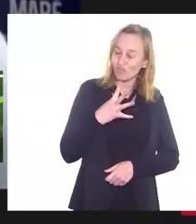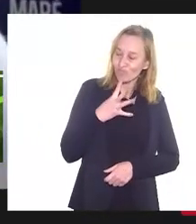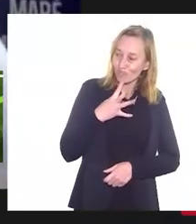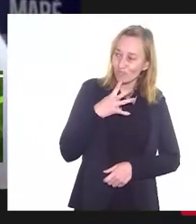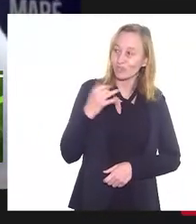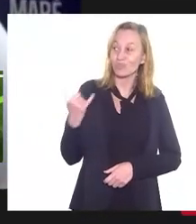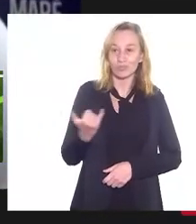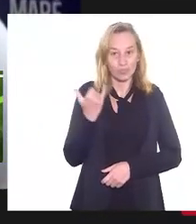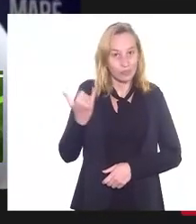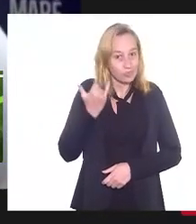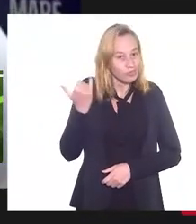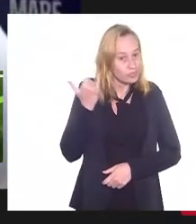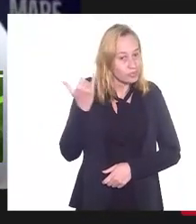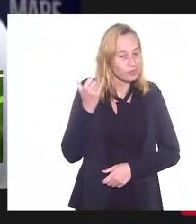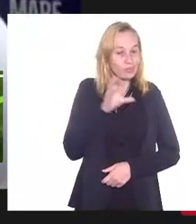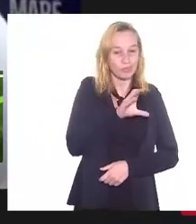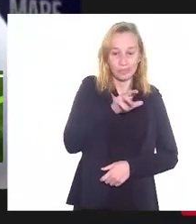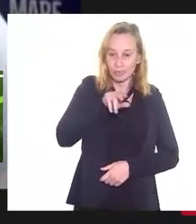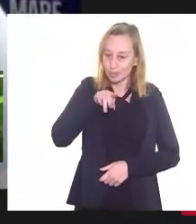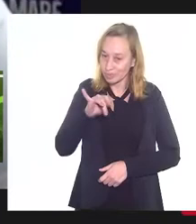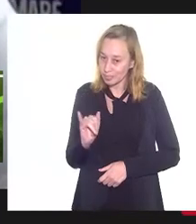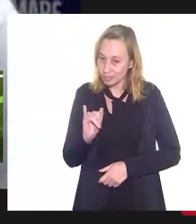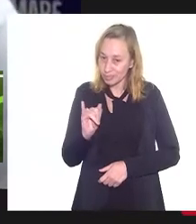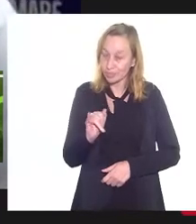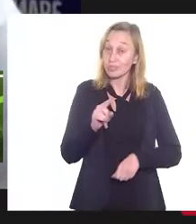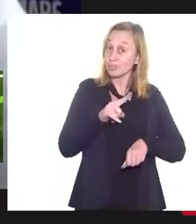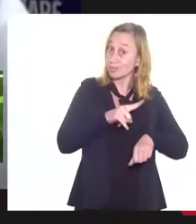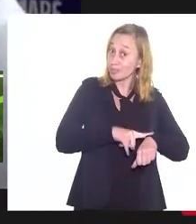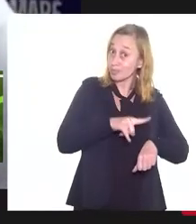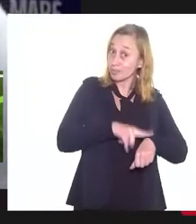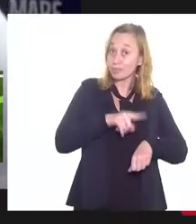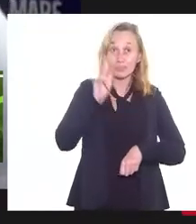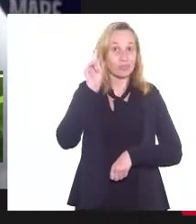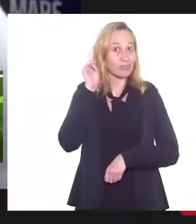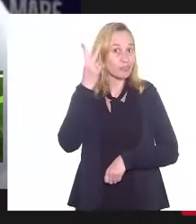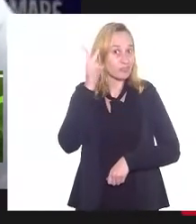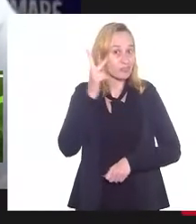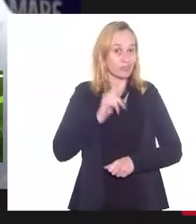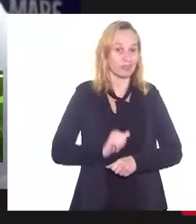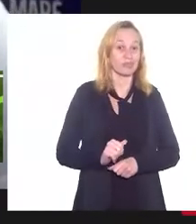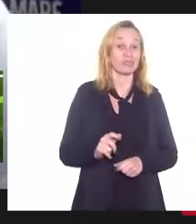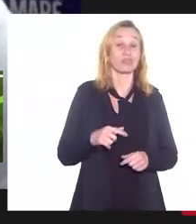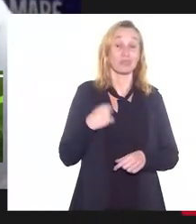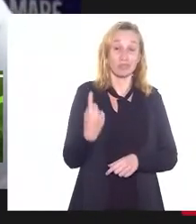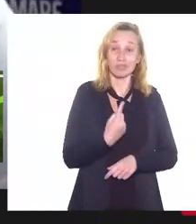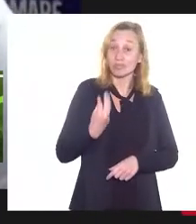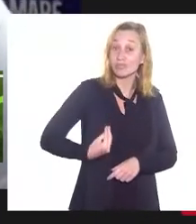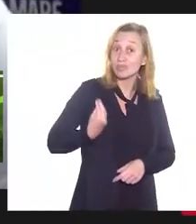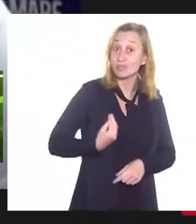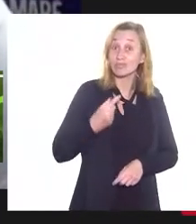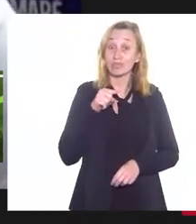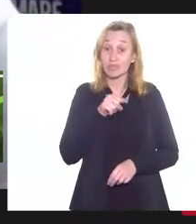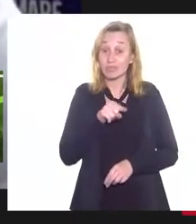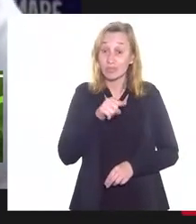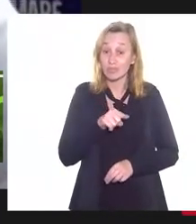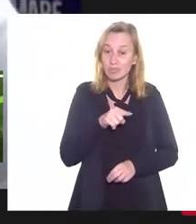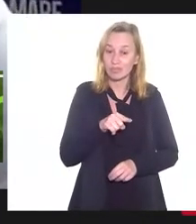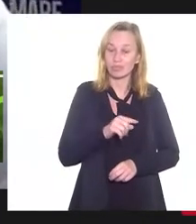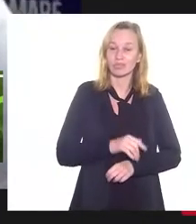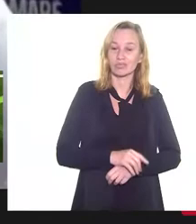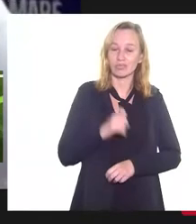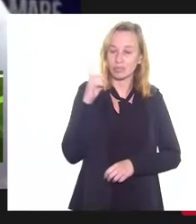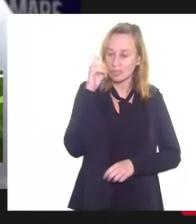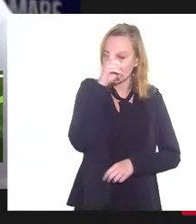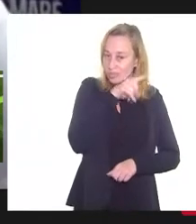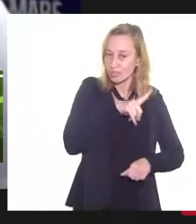da importância desta CPI neste momento histórico, onde nós vivemos aí um